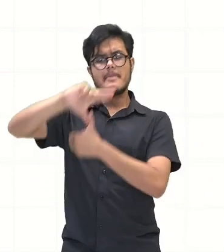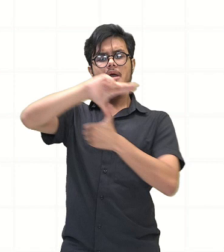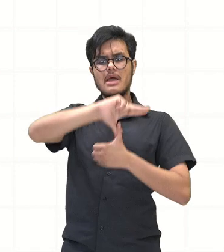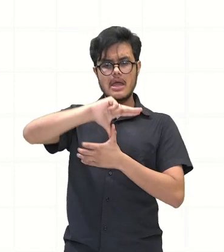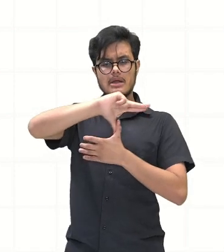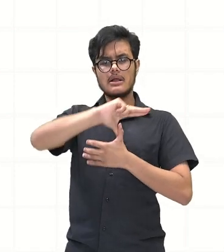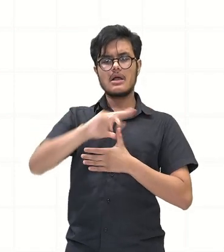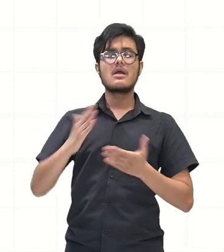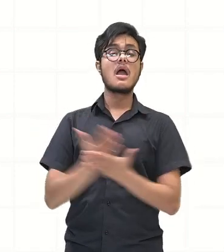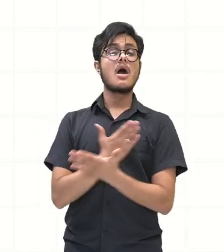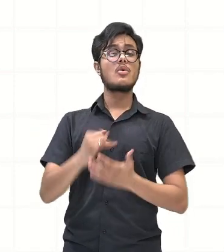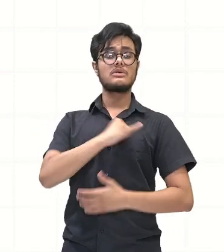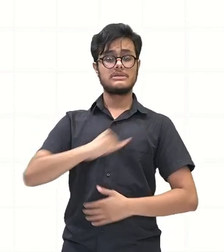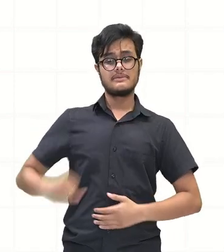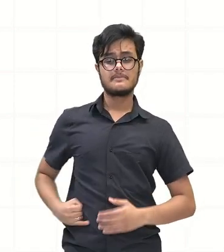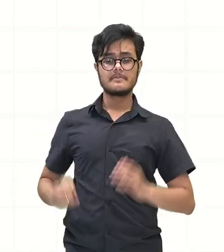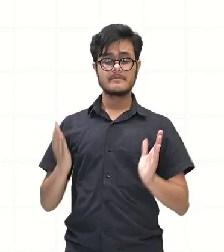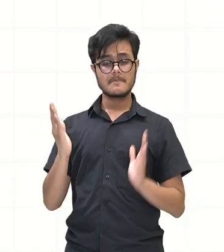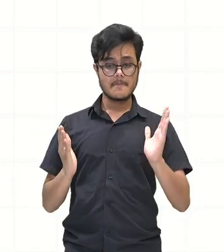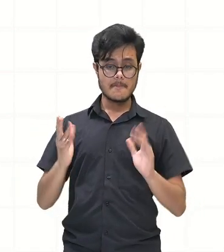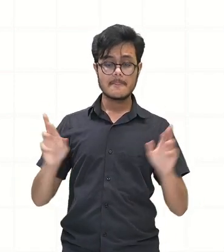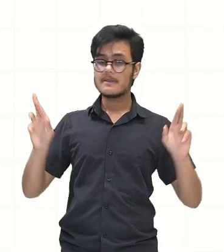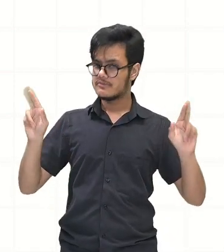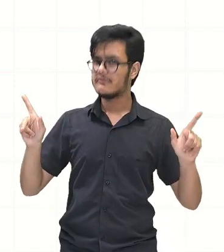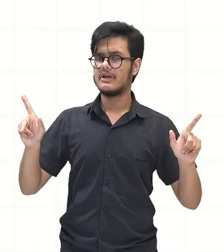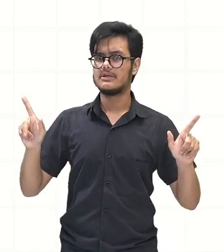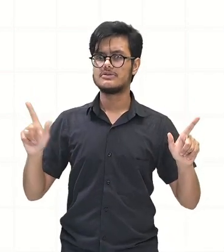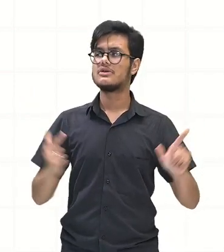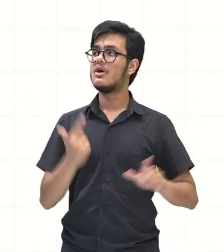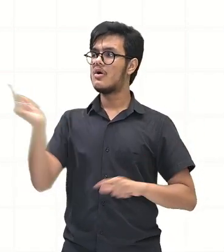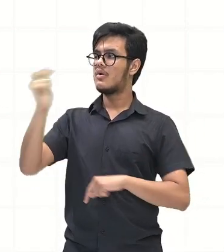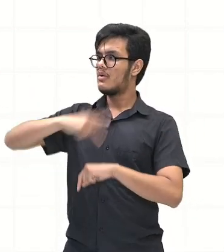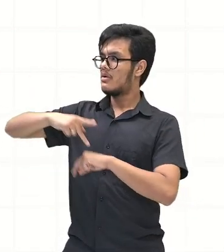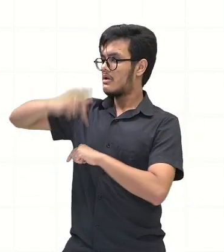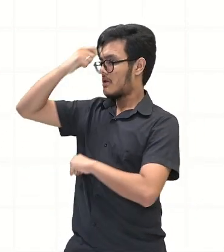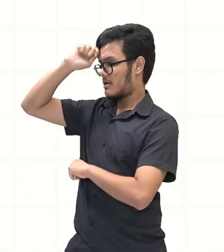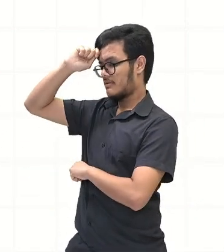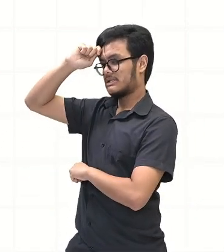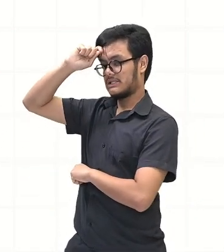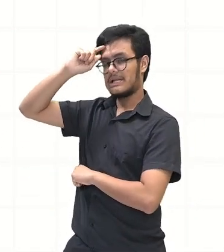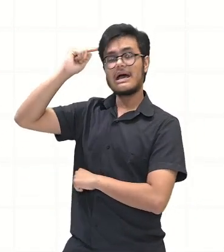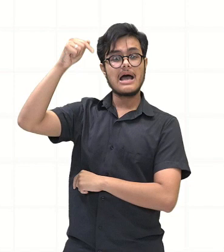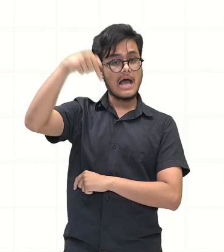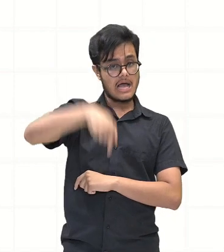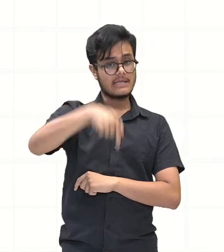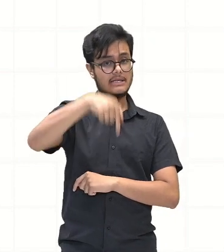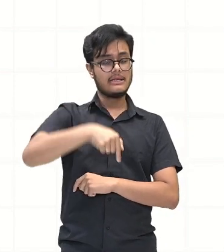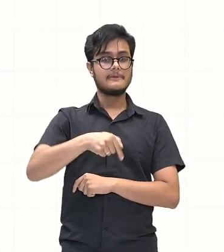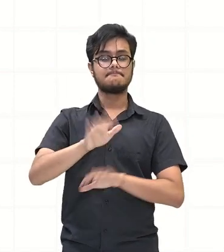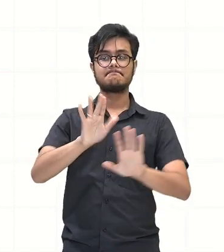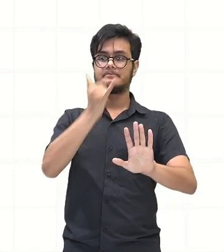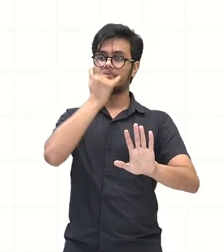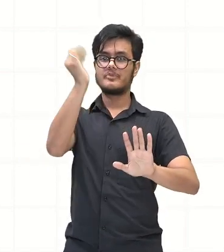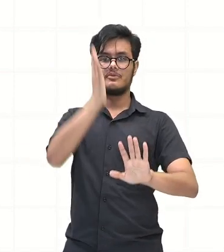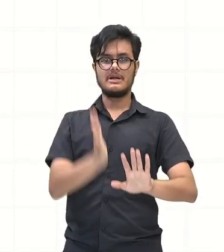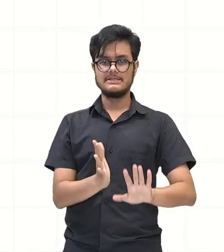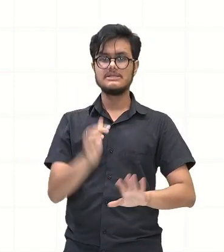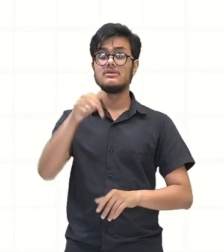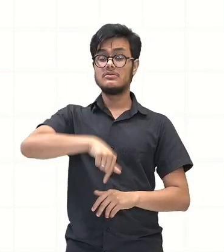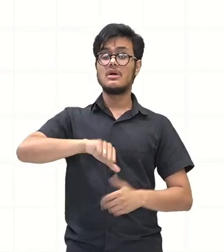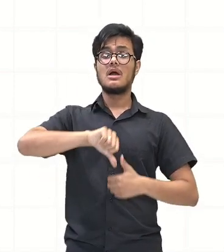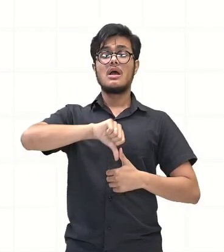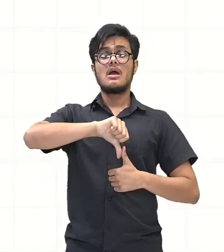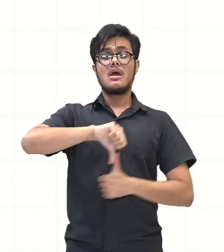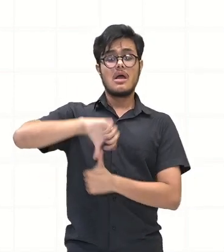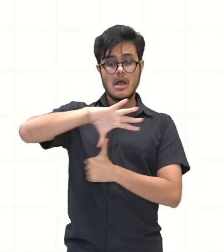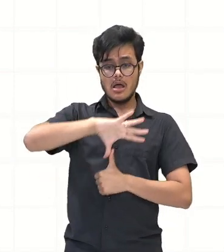de impérios, diferentes de muitos territórios, muitas tribos, aqui do território da América do Sul. Na América